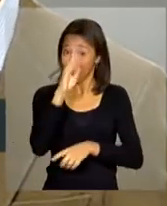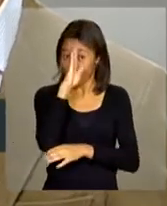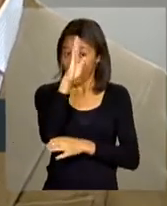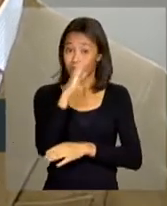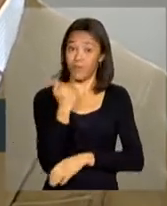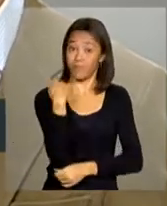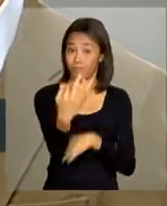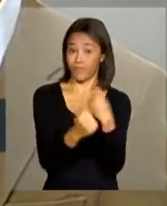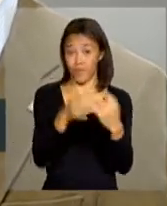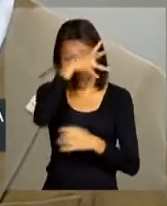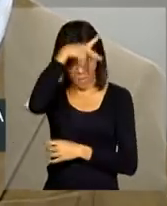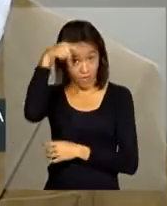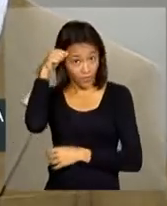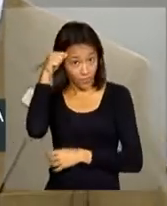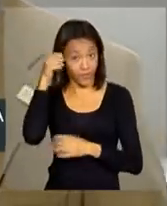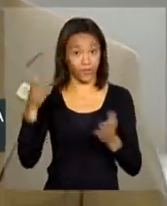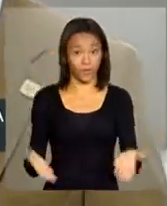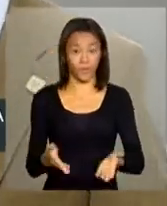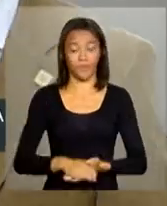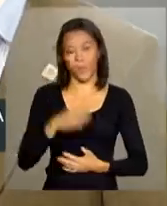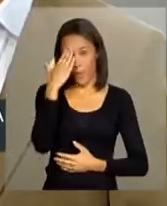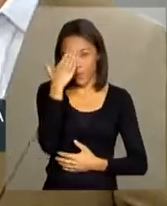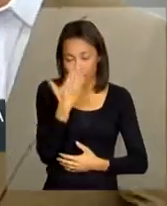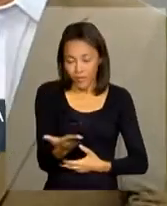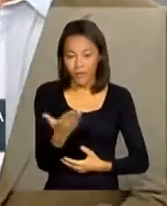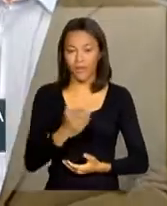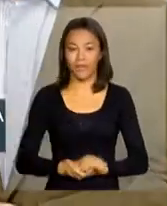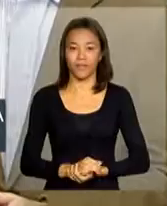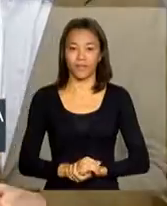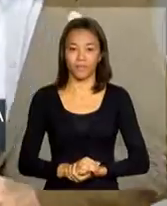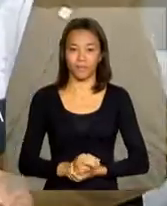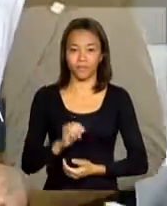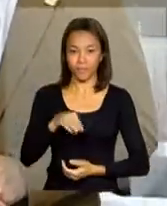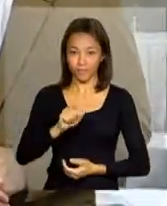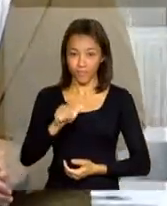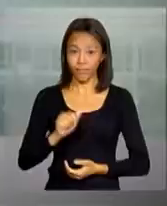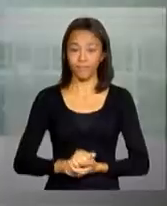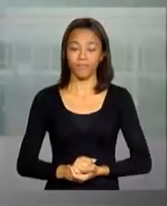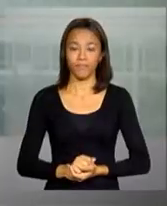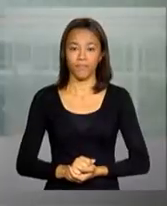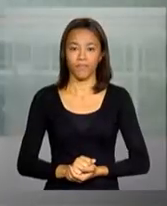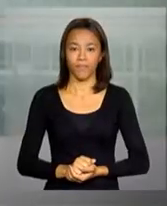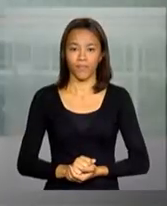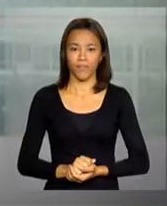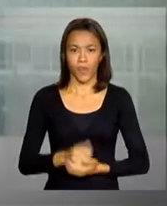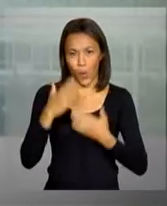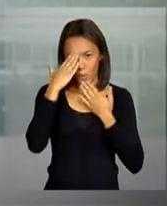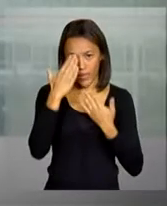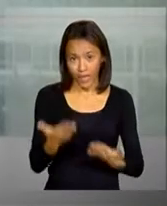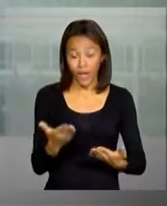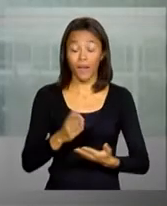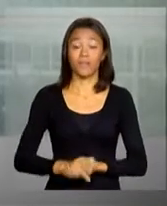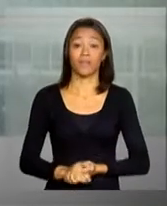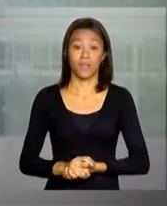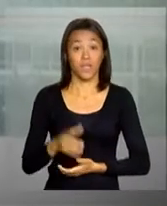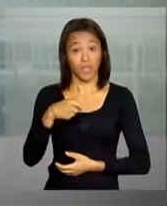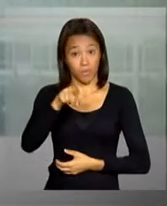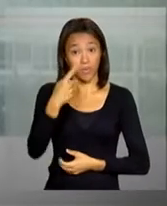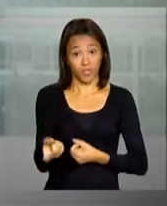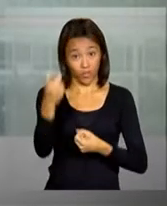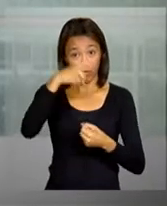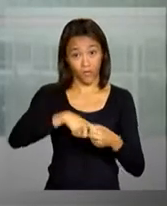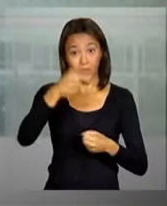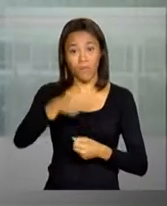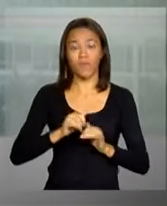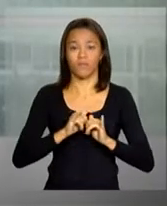é o nosso grande foco hoje obrigada pela participação Malu obrigada Patrícia e daqui a pouco a gente